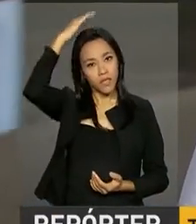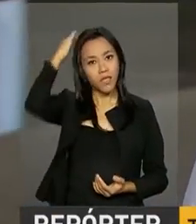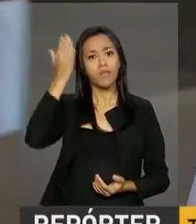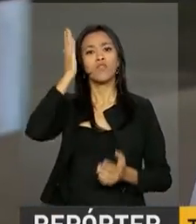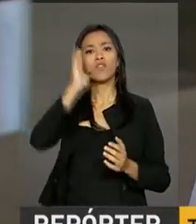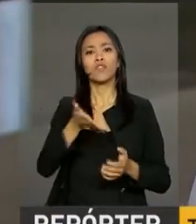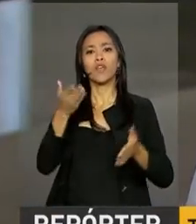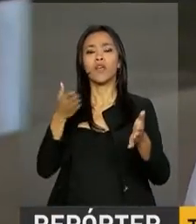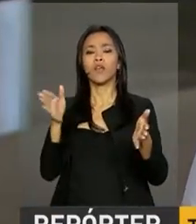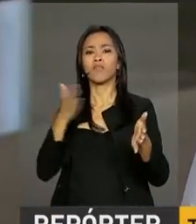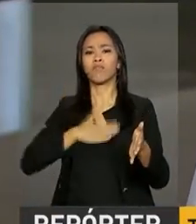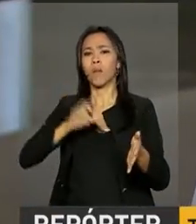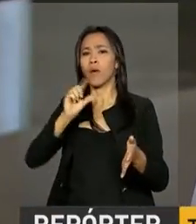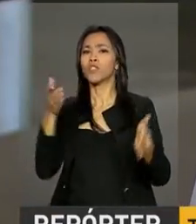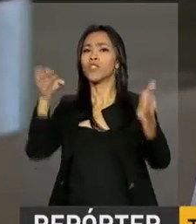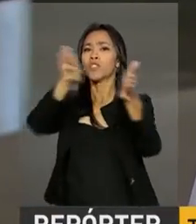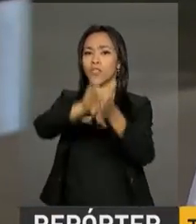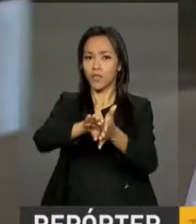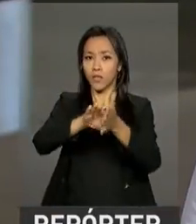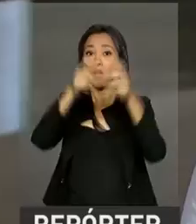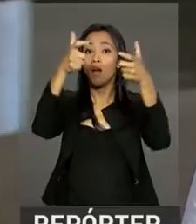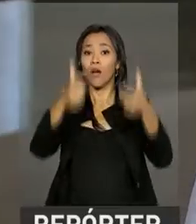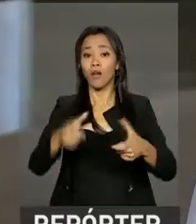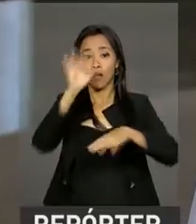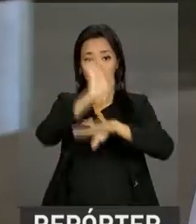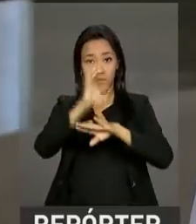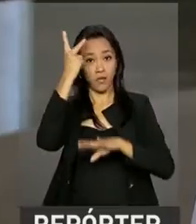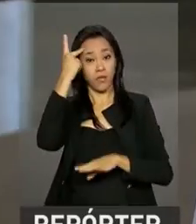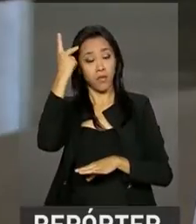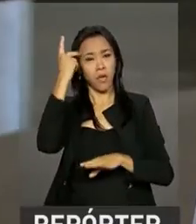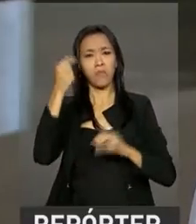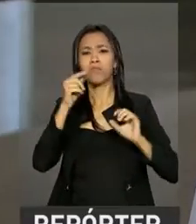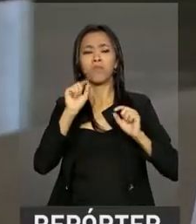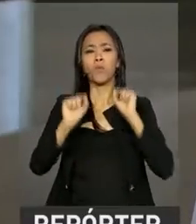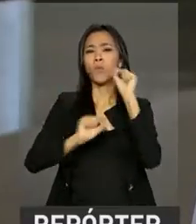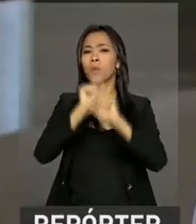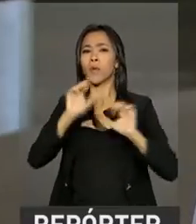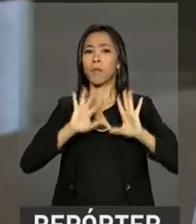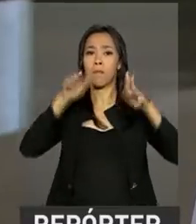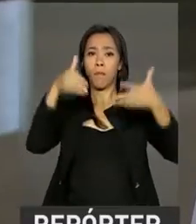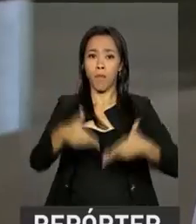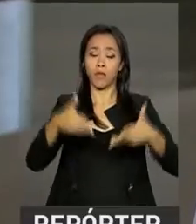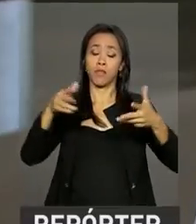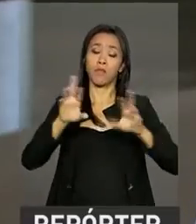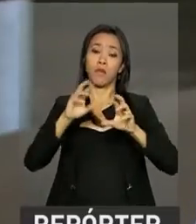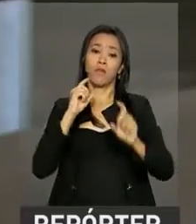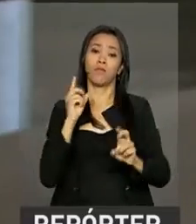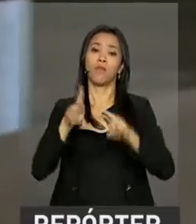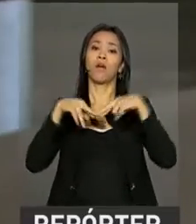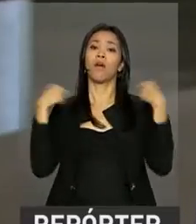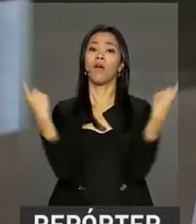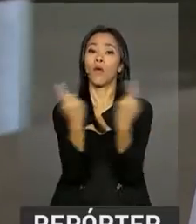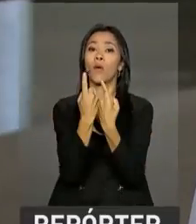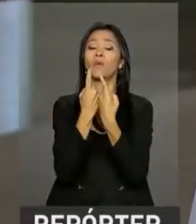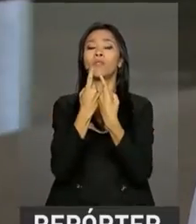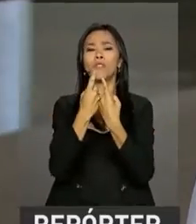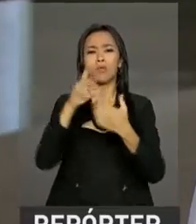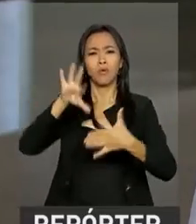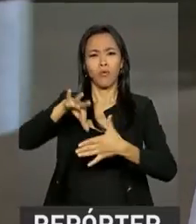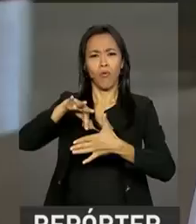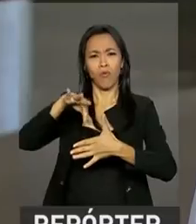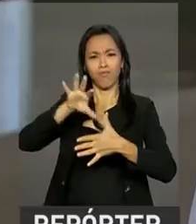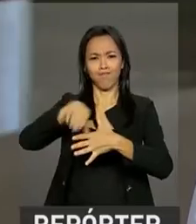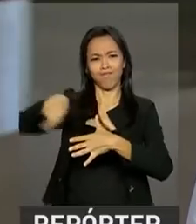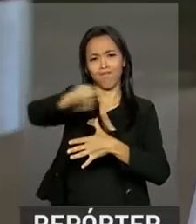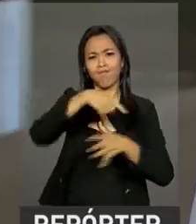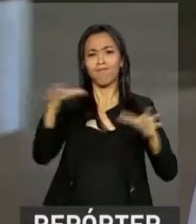pouco a São Paulo, onde participa já da reunião do Comitê de Líderes da MEI, a Mobilização Empresarial pela Inovação. A